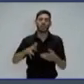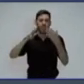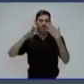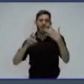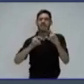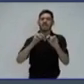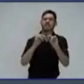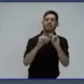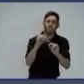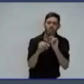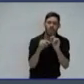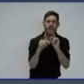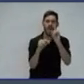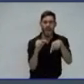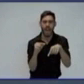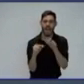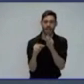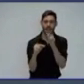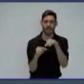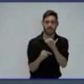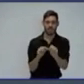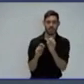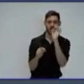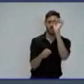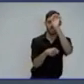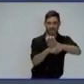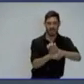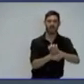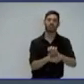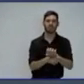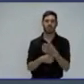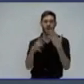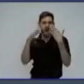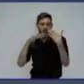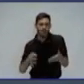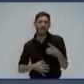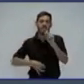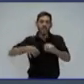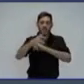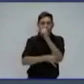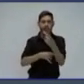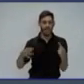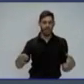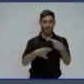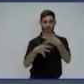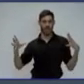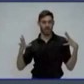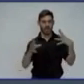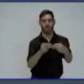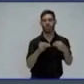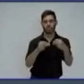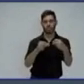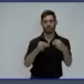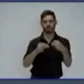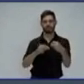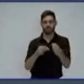apresentando-se como anti-establishment, apresentando-se como sendo contra tudo isso que